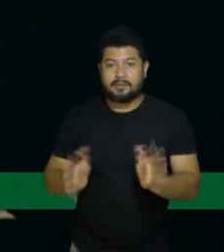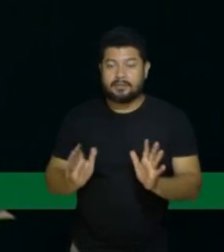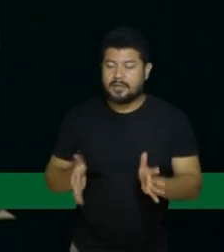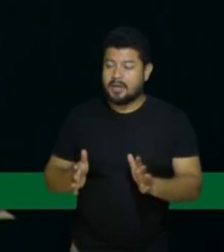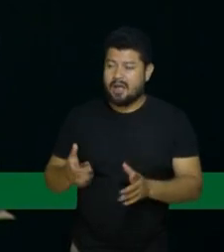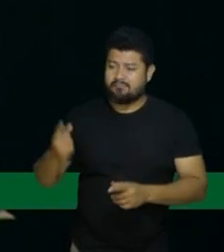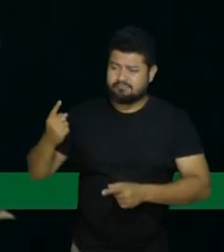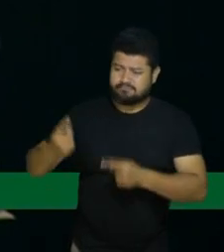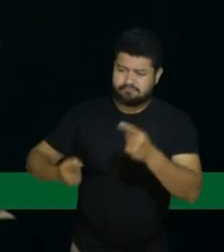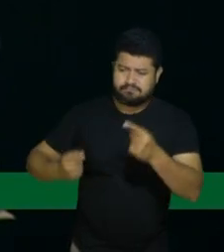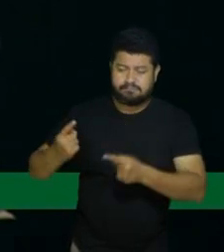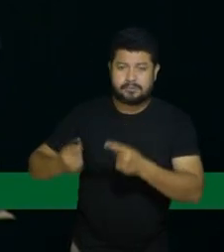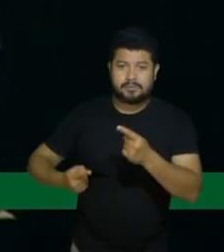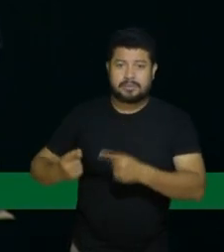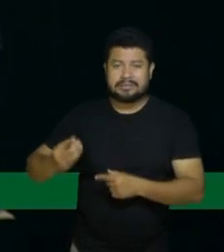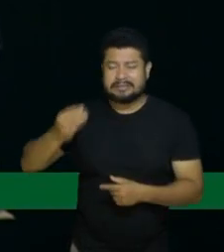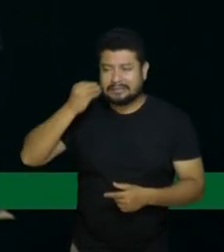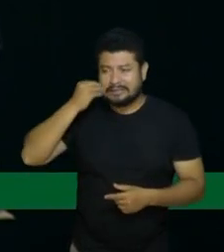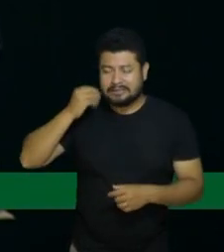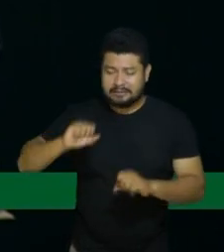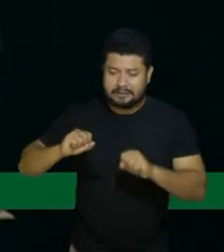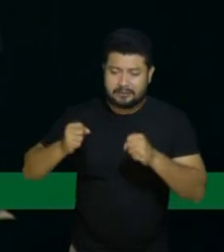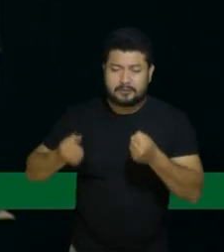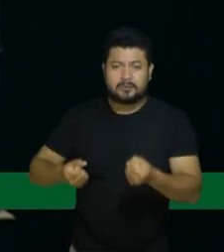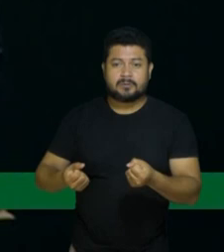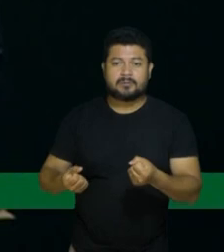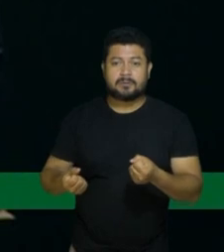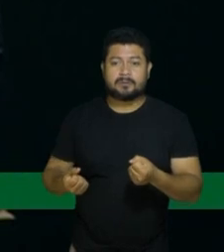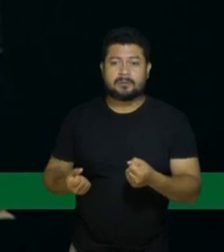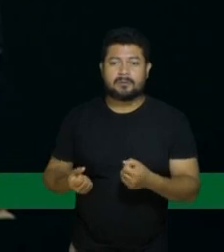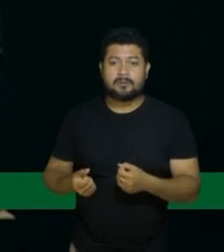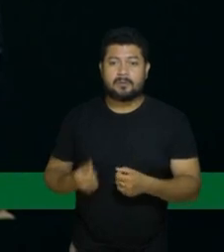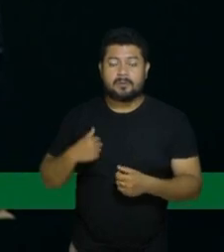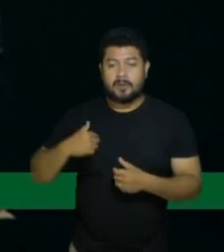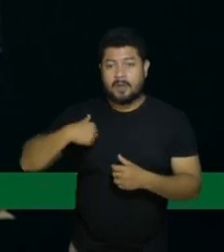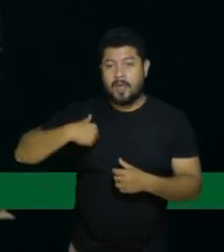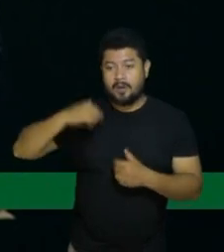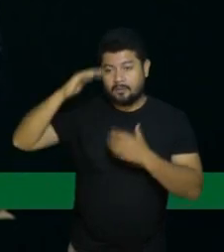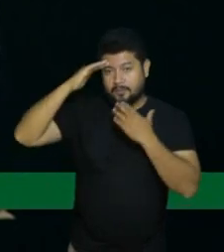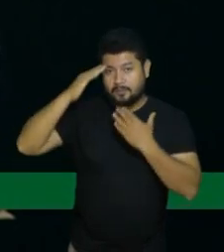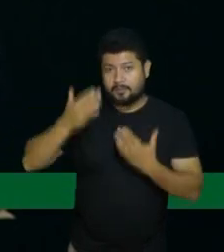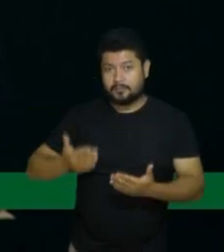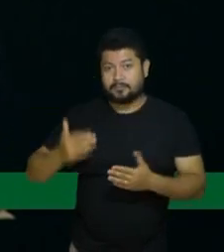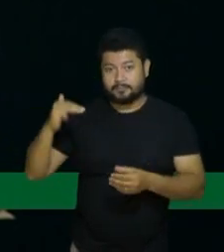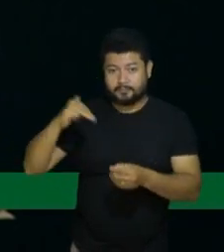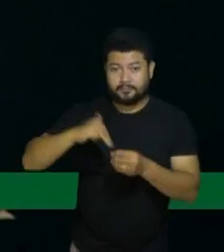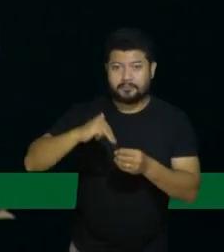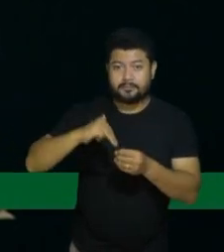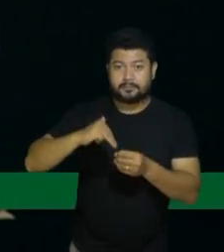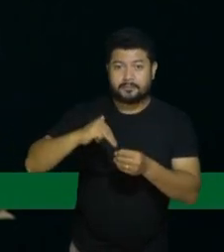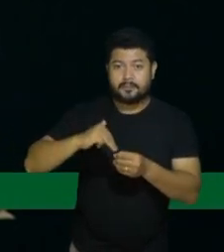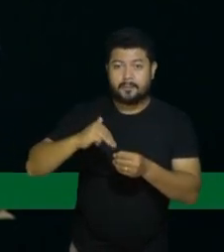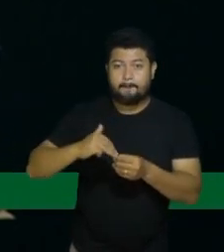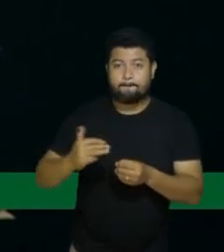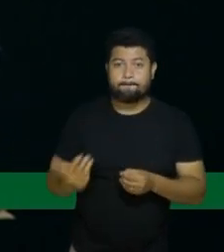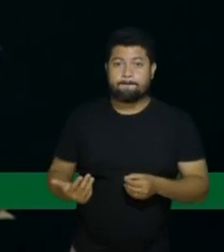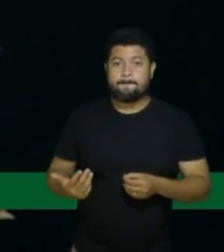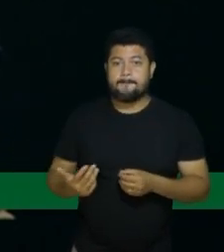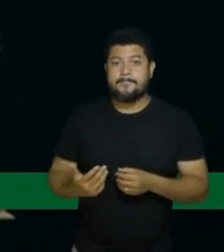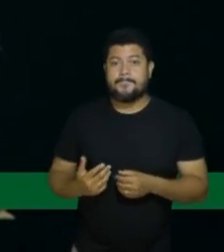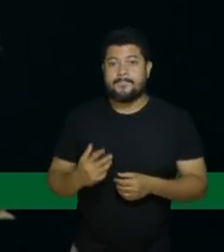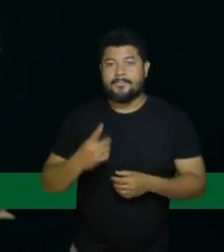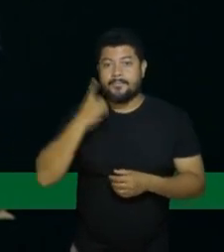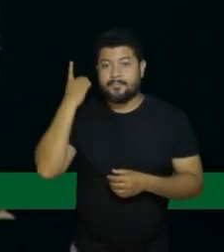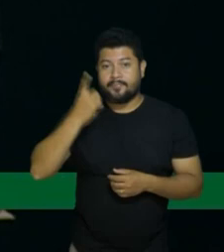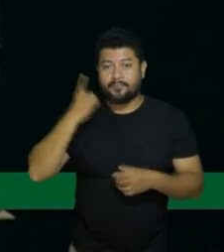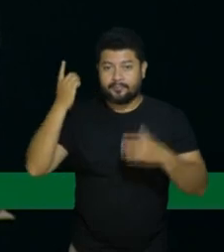muito tentativa tá e quando eu agradeço aqui o município agradeço a Dr Deputado